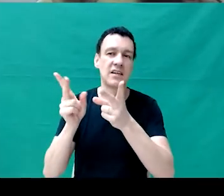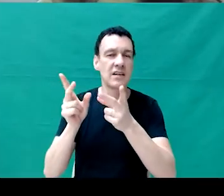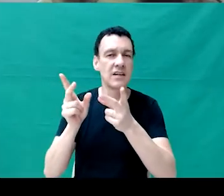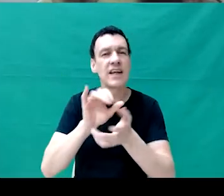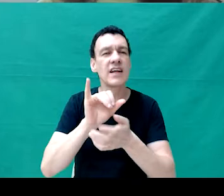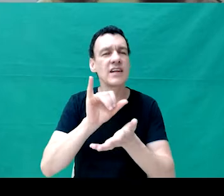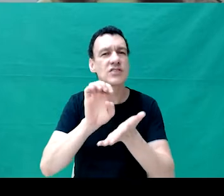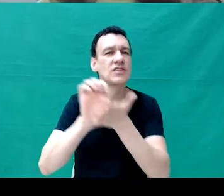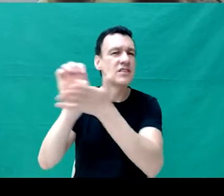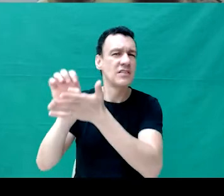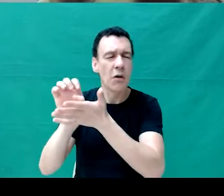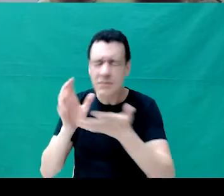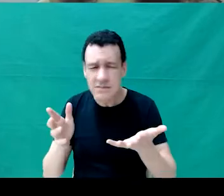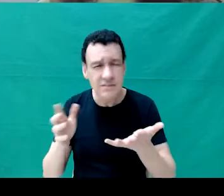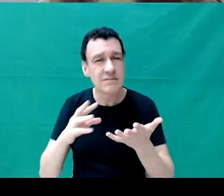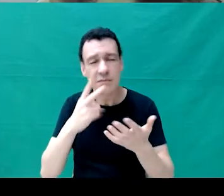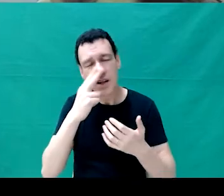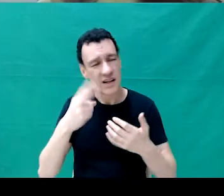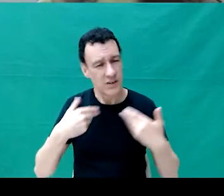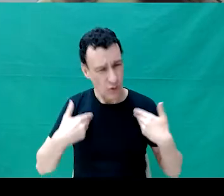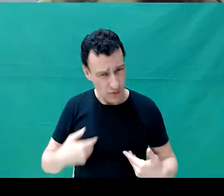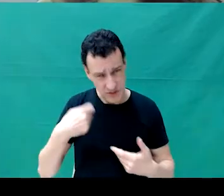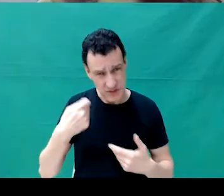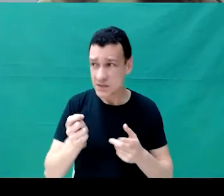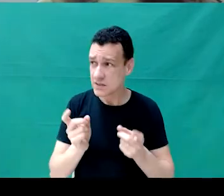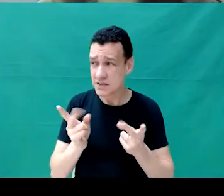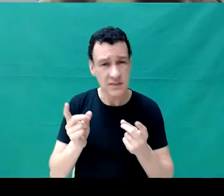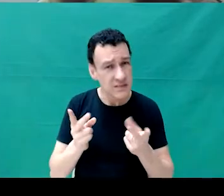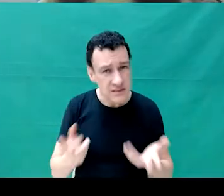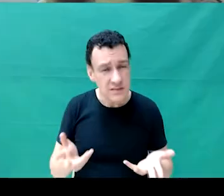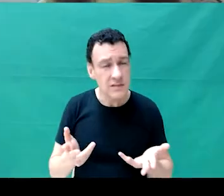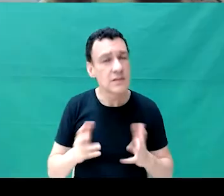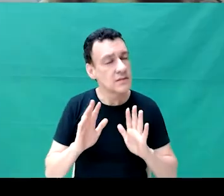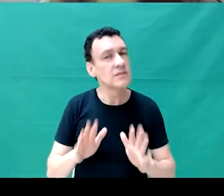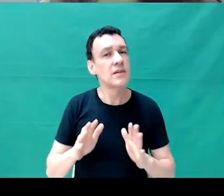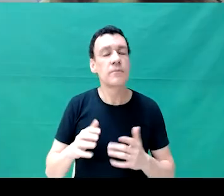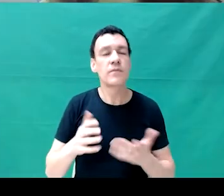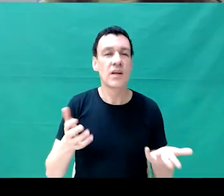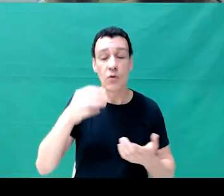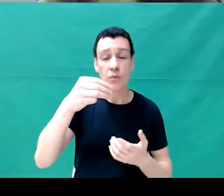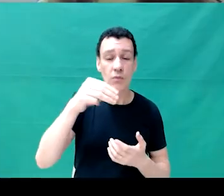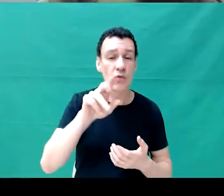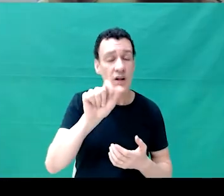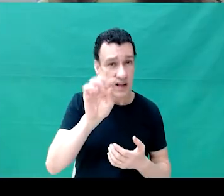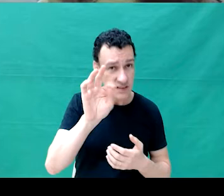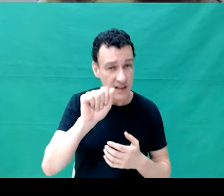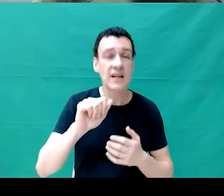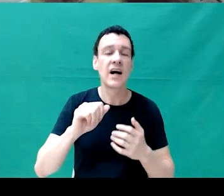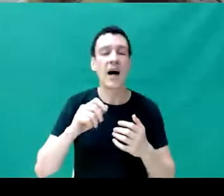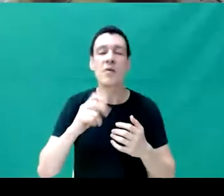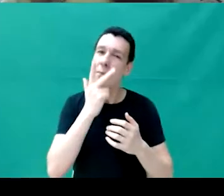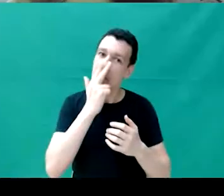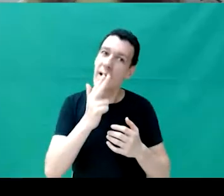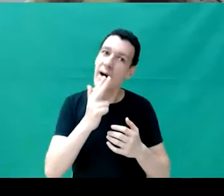Então, essa palavra mulata, ela remete à ideia de sedução, de sensualidade, mas não é